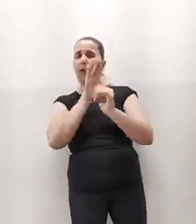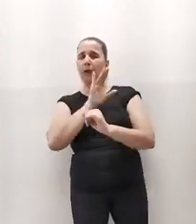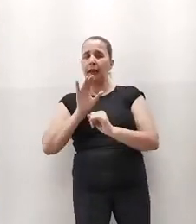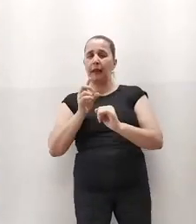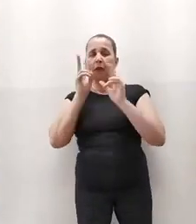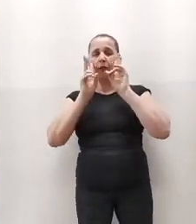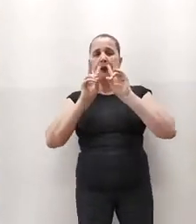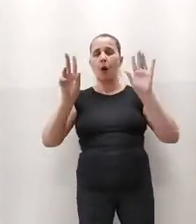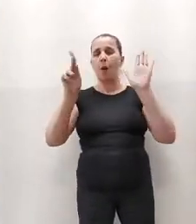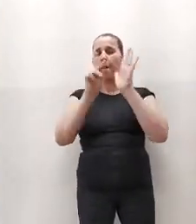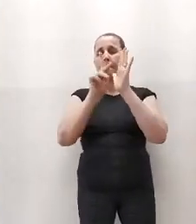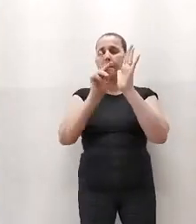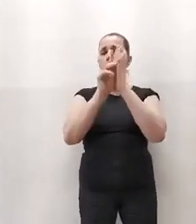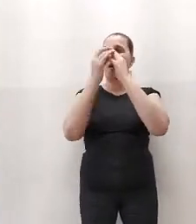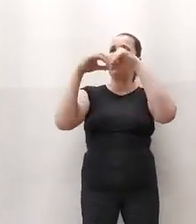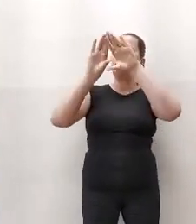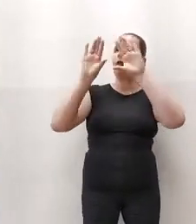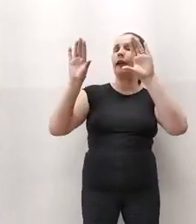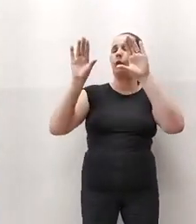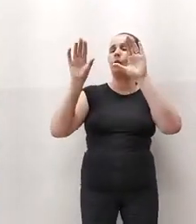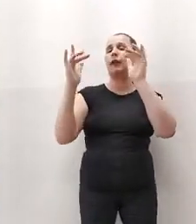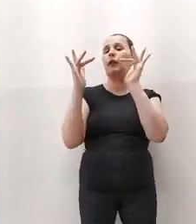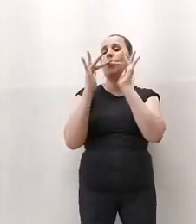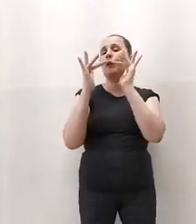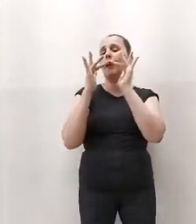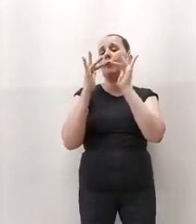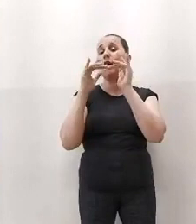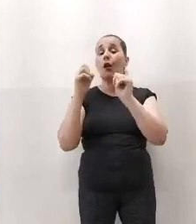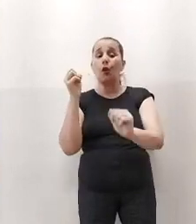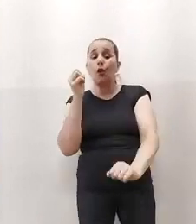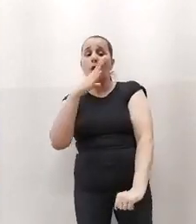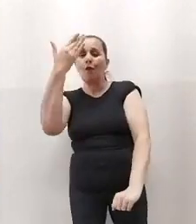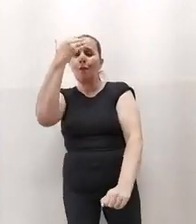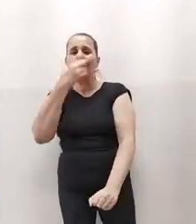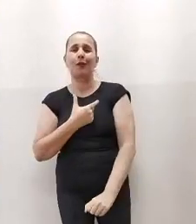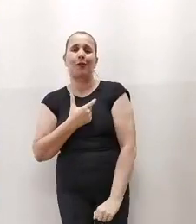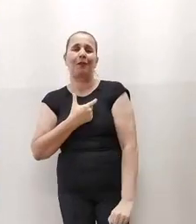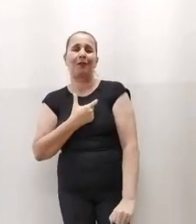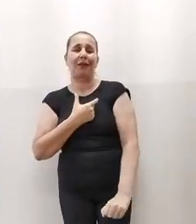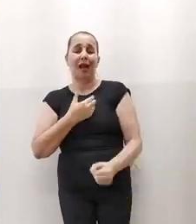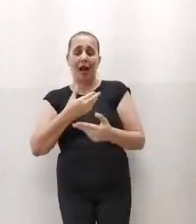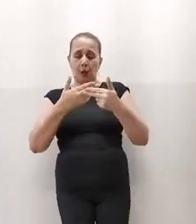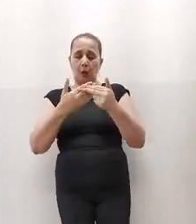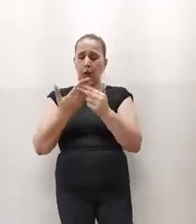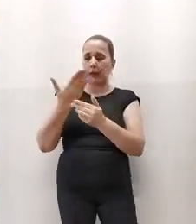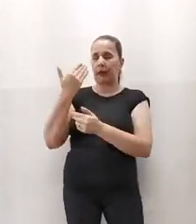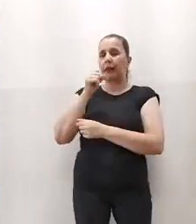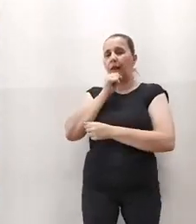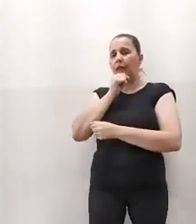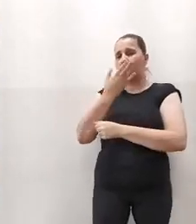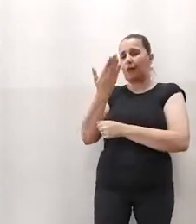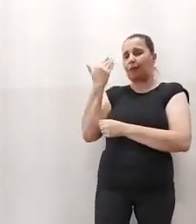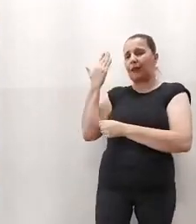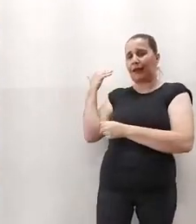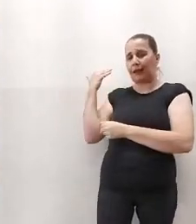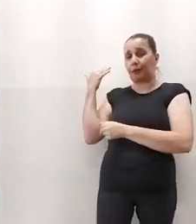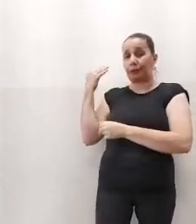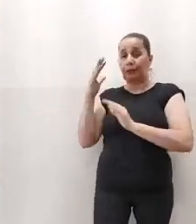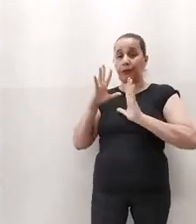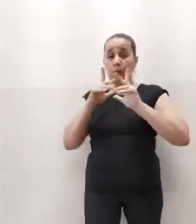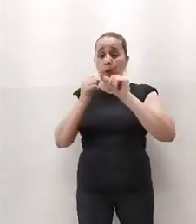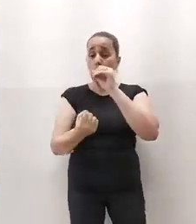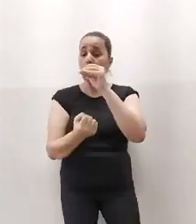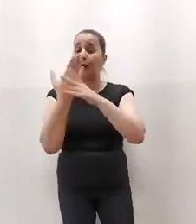está nele. Se alguém está em Cristo, olha só, irmãos, é nova criatura. As coisas antigas já passaram, eis